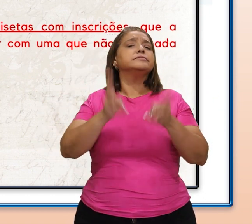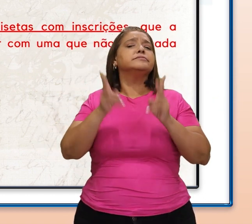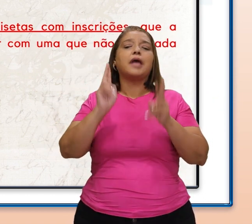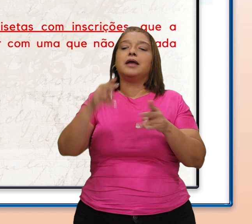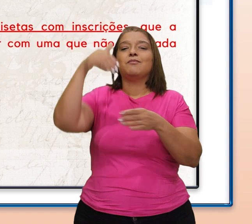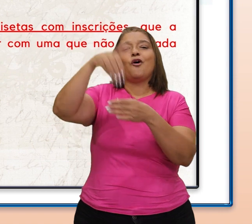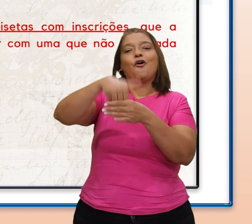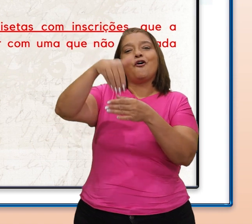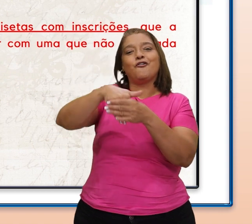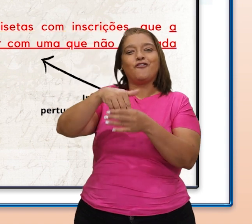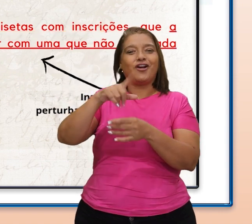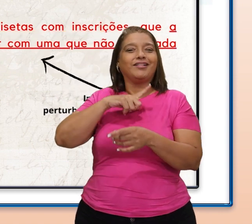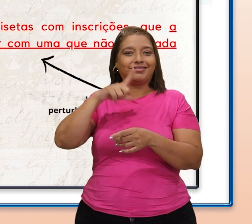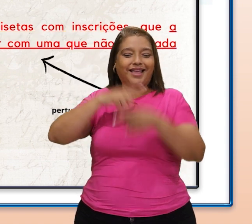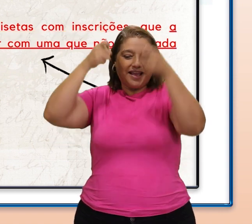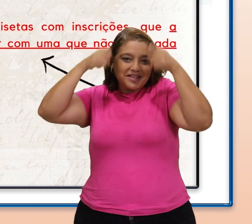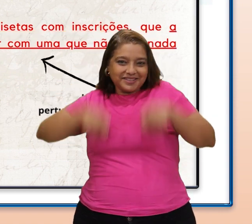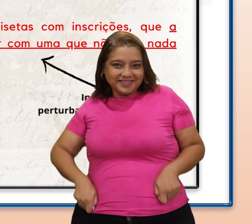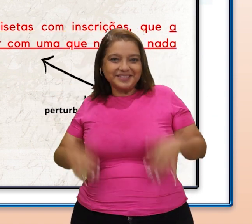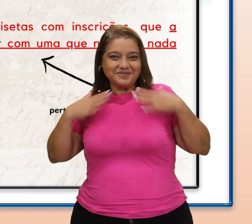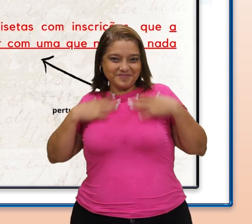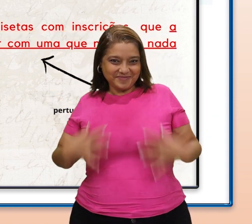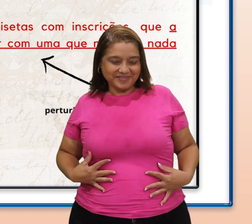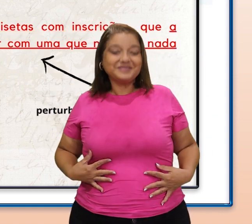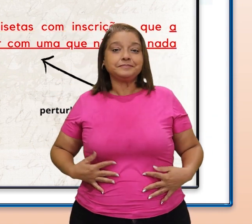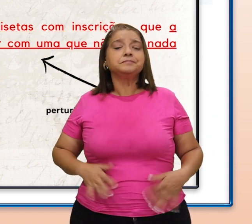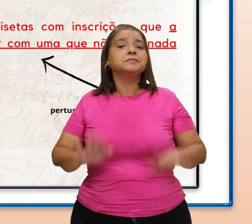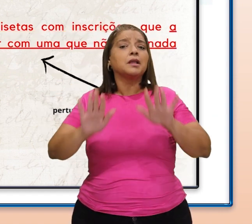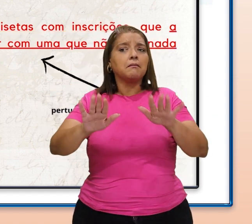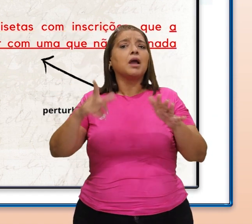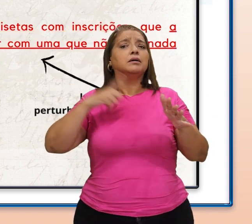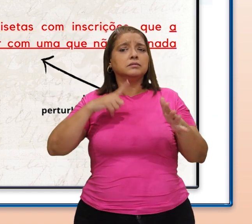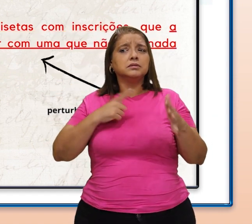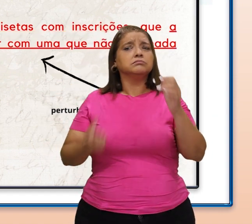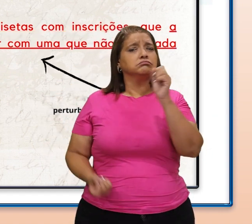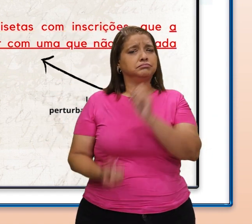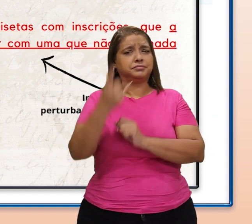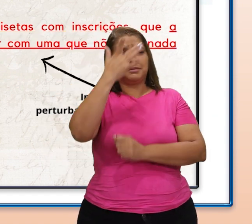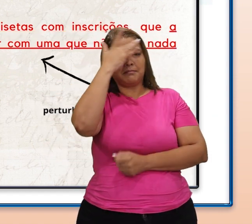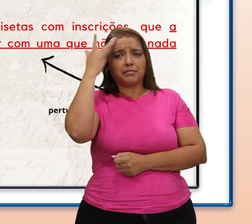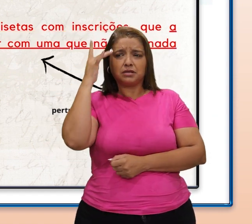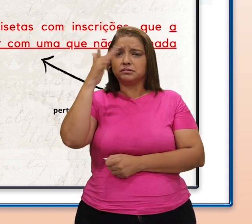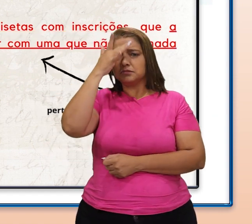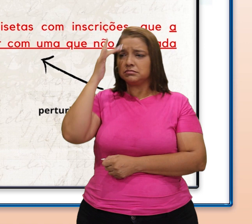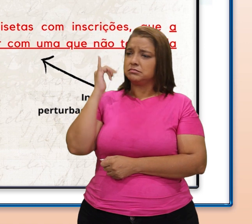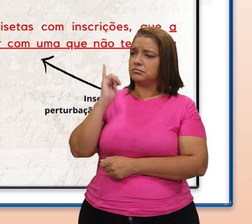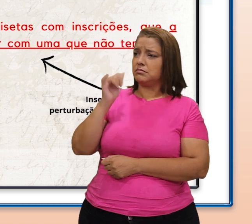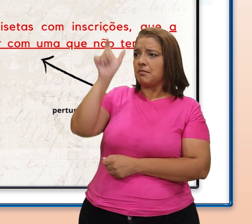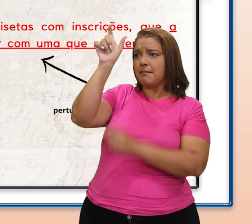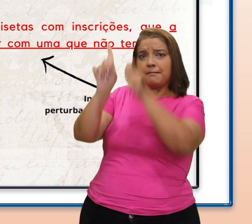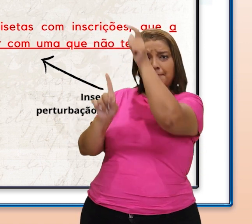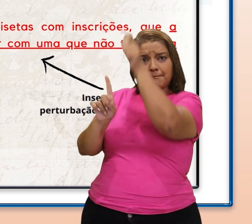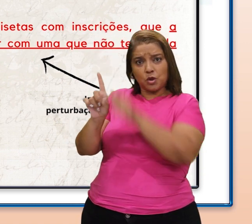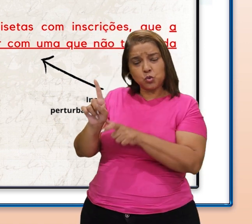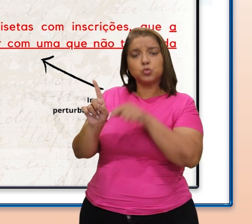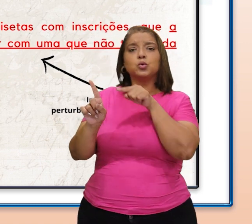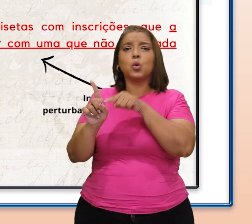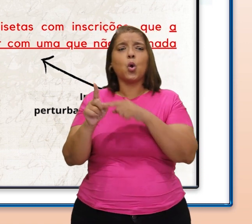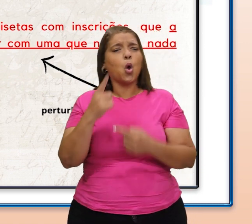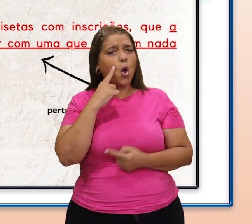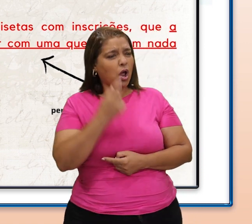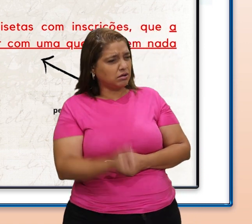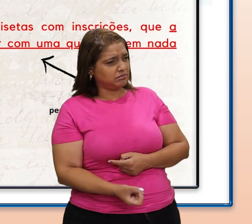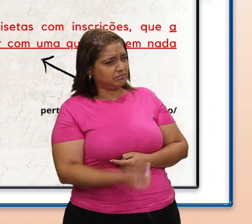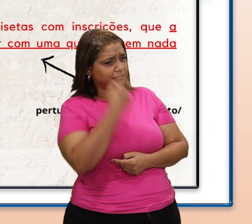período eleitoral. Mas algo acontece que causa um estranhamento no personagem. Veja aí,